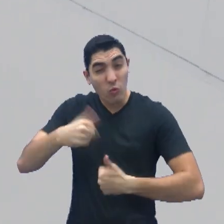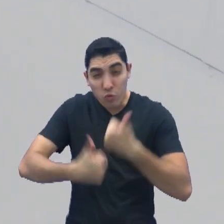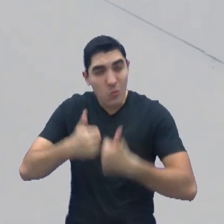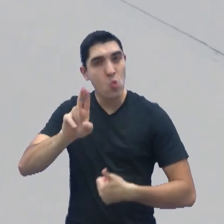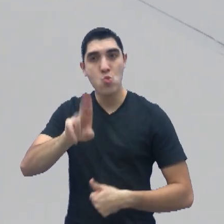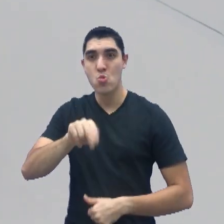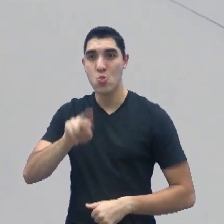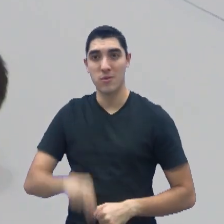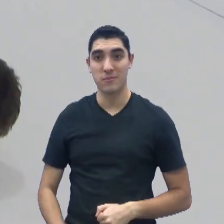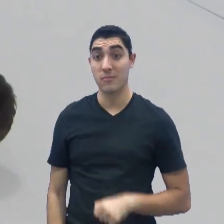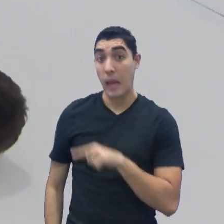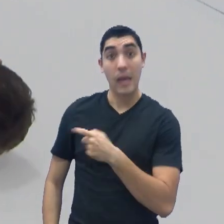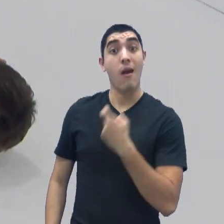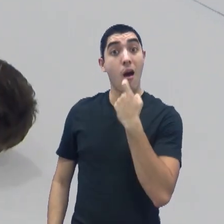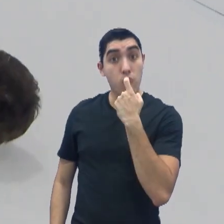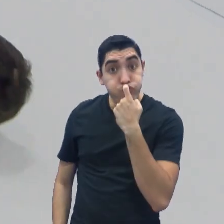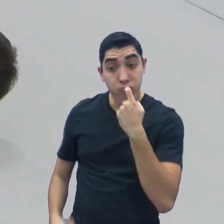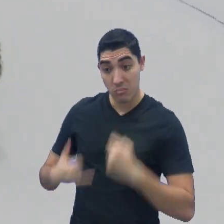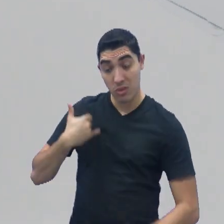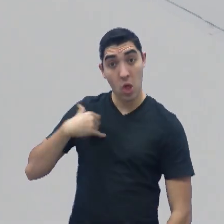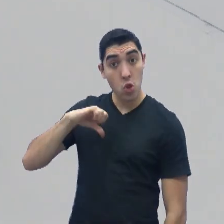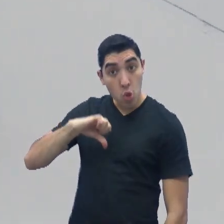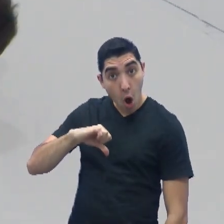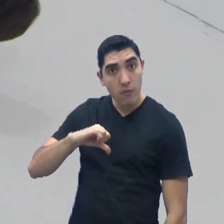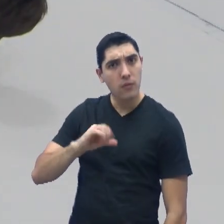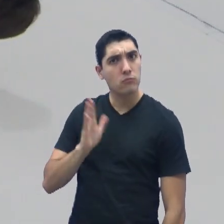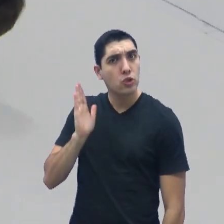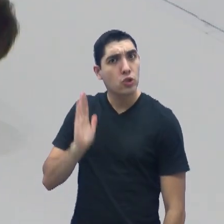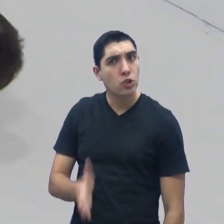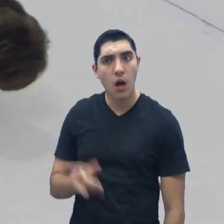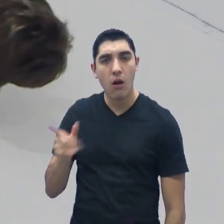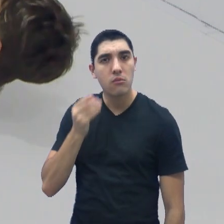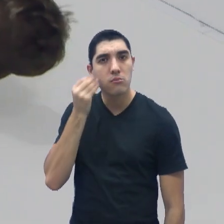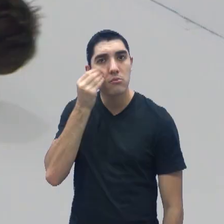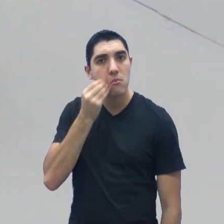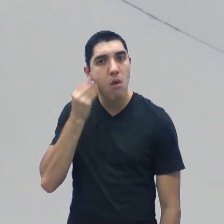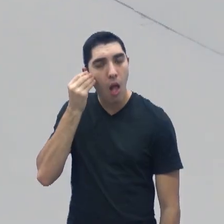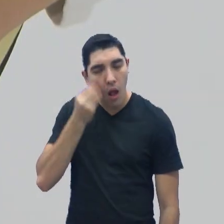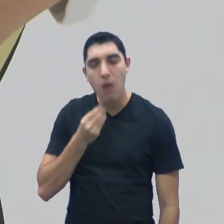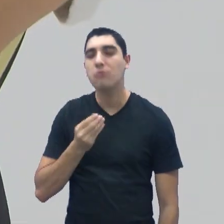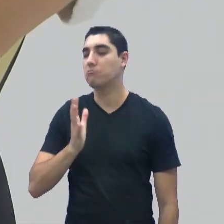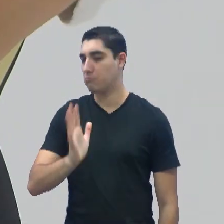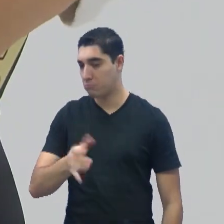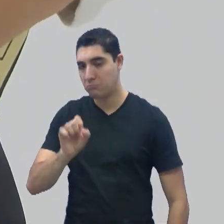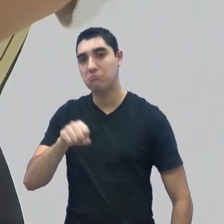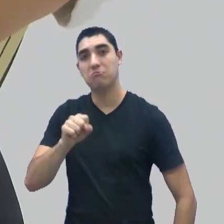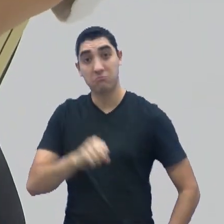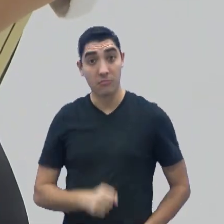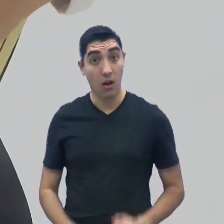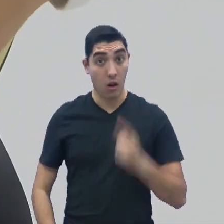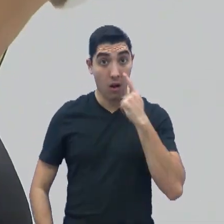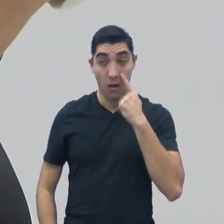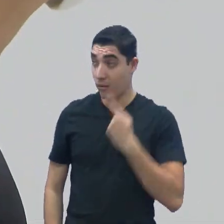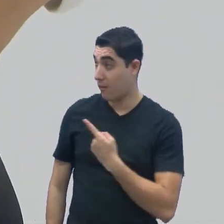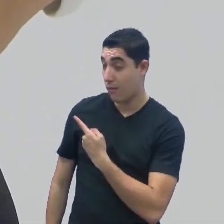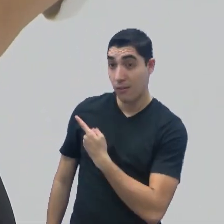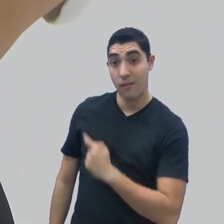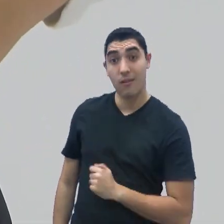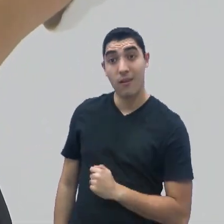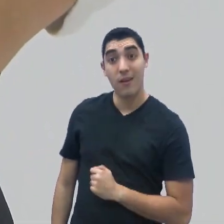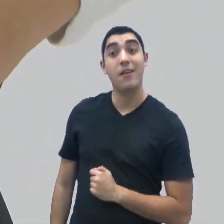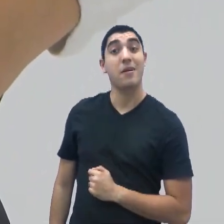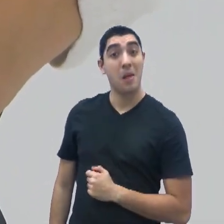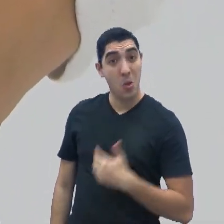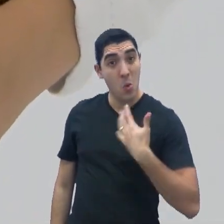pouca idade, podemos dizer que Bento já é experiente na modalidade. Veja só, é medalha que não